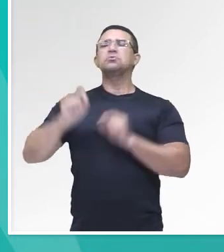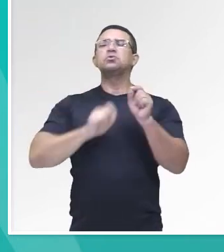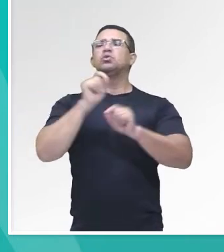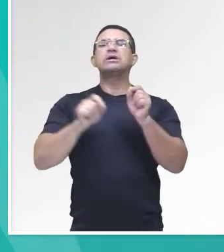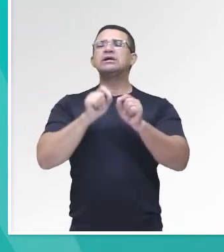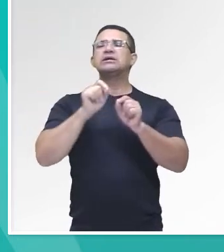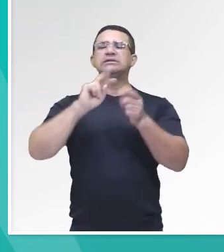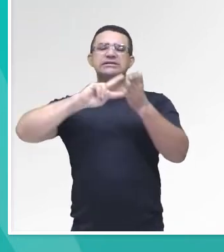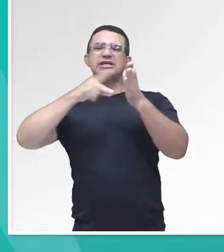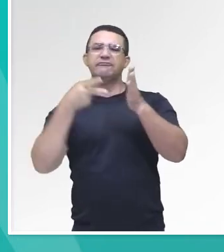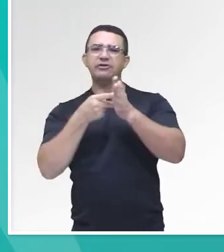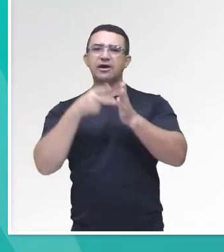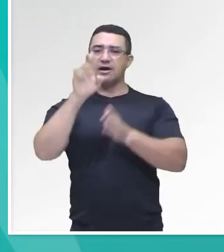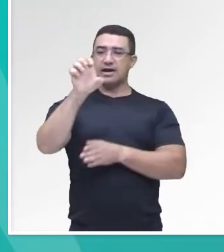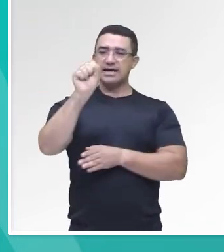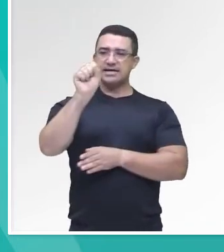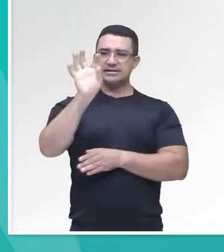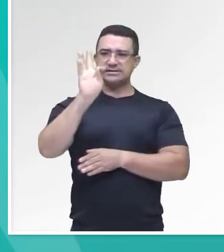nós?